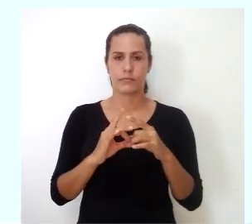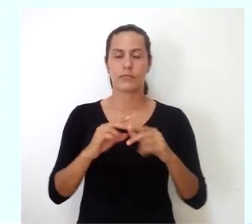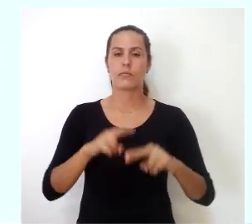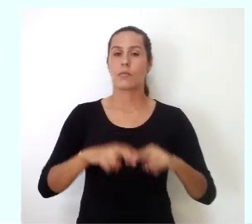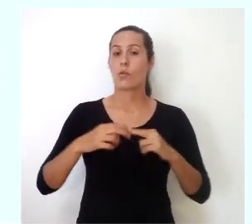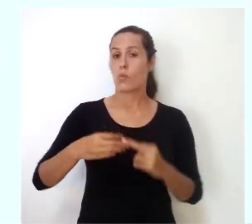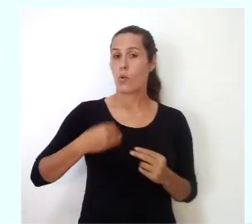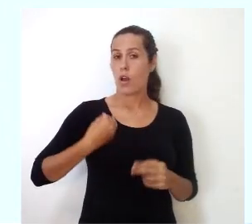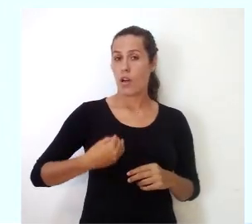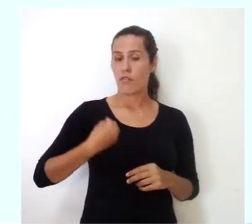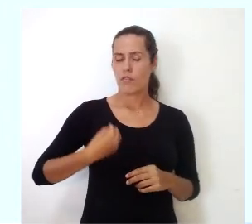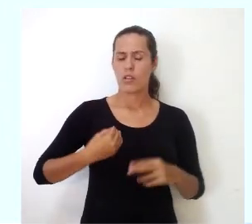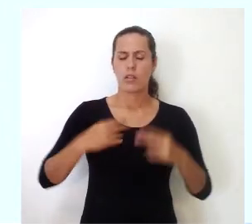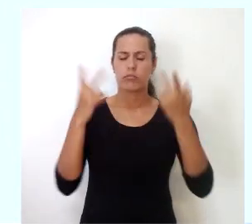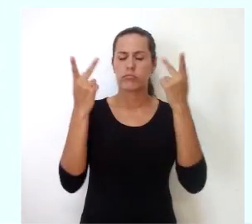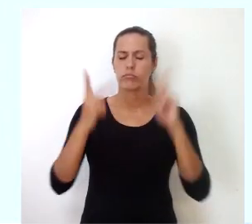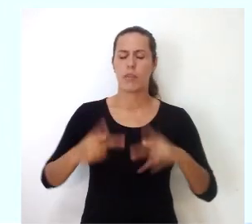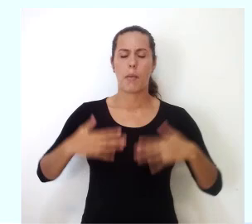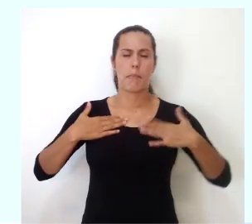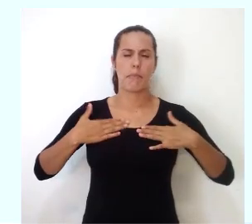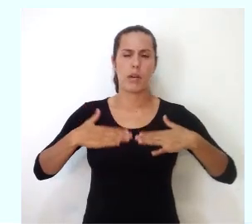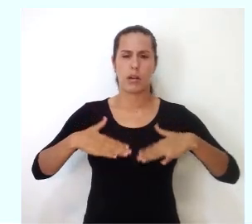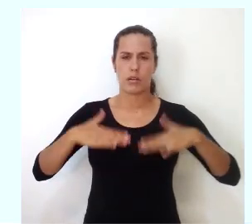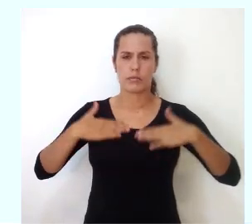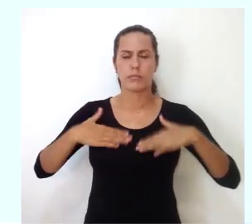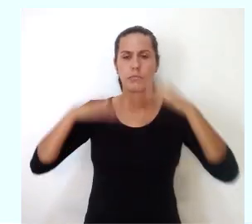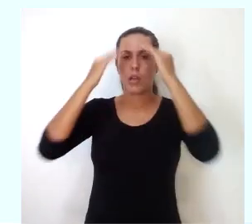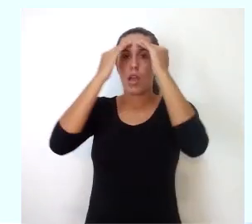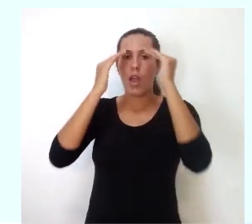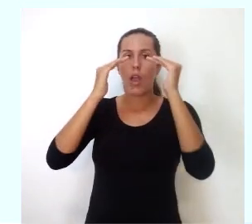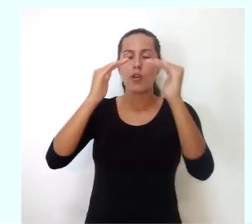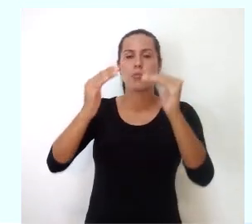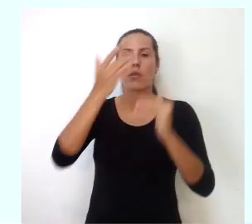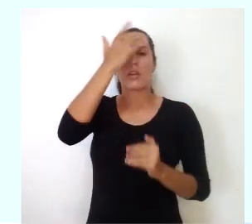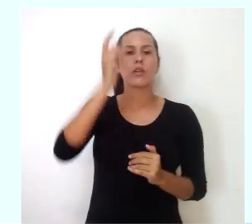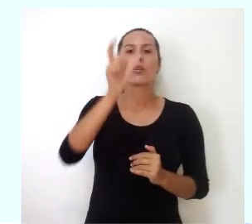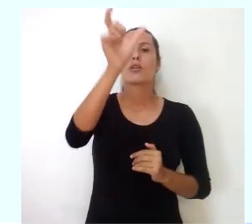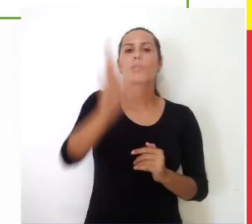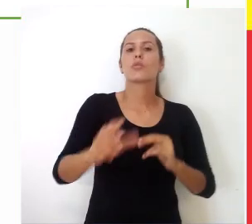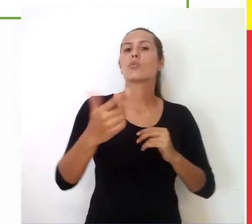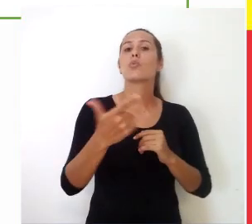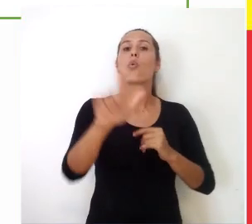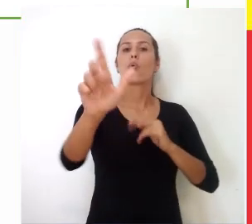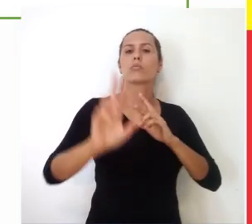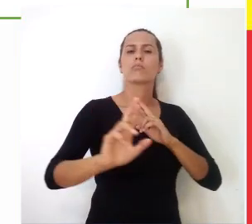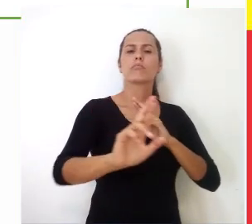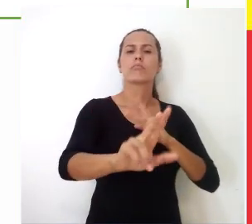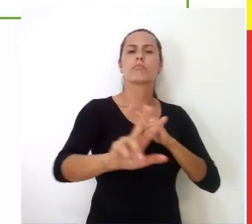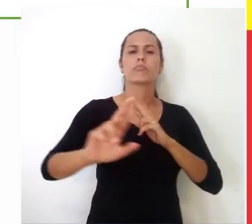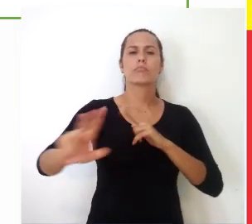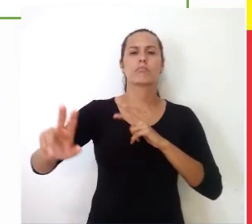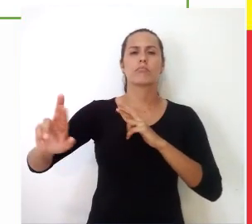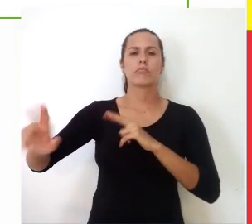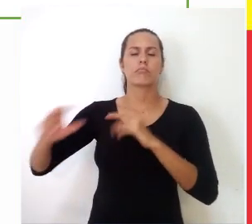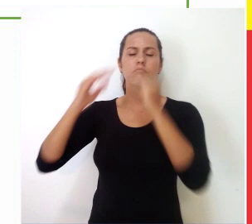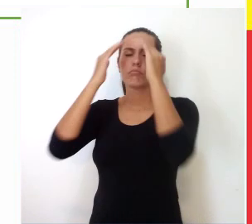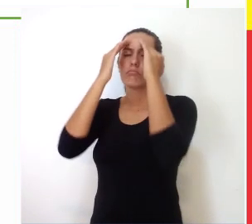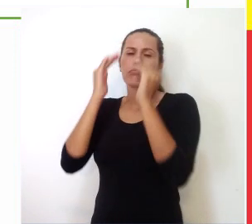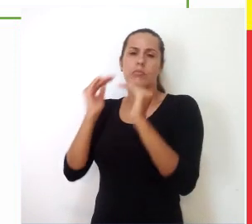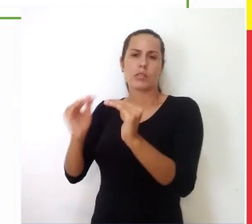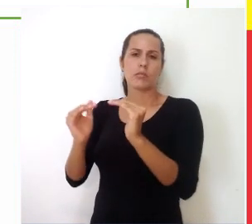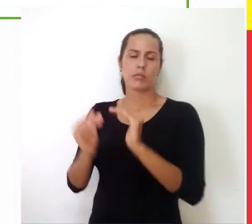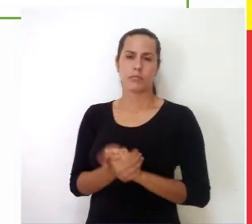para uma vida pacífica, em respeito ao outro. Prestem bem atenção, nós temos o seguinte, o respeito